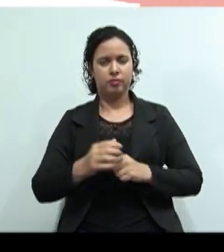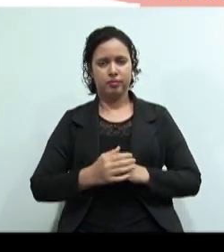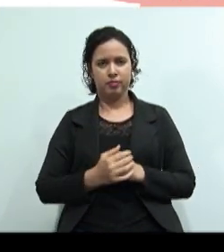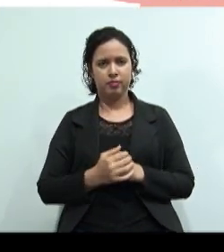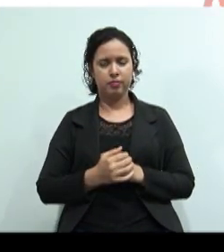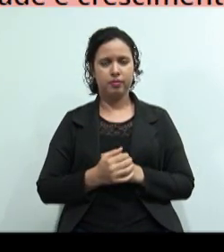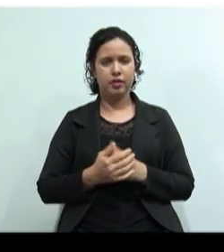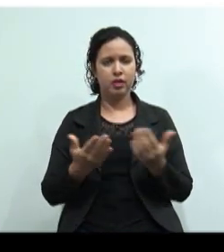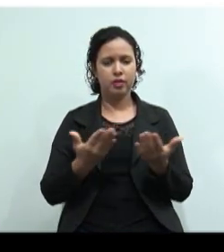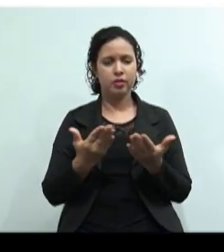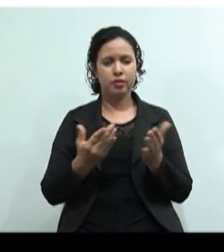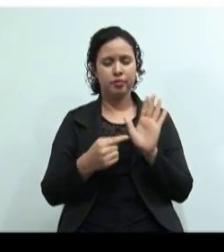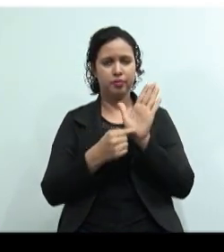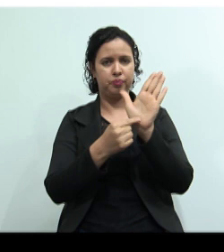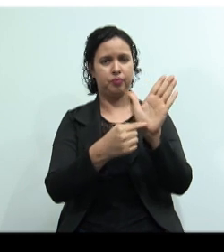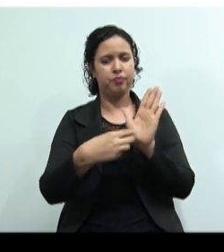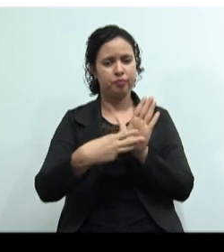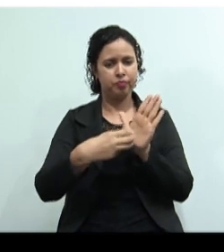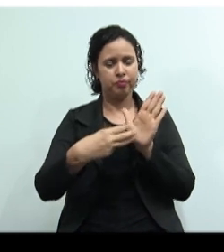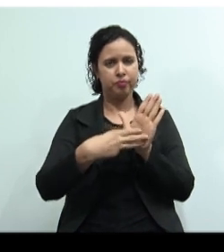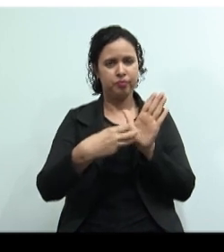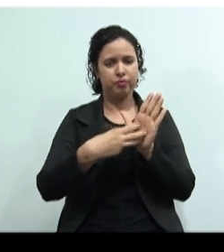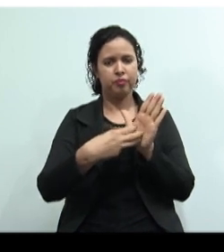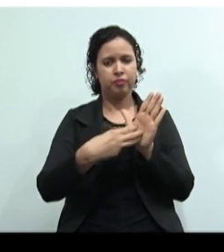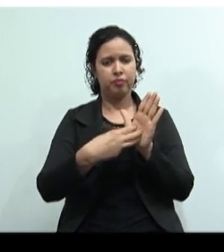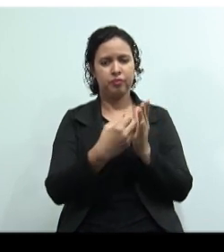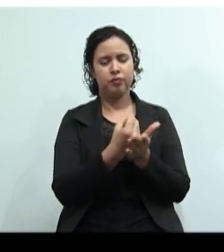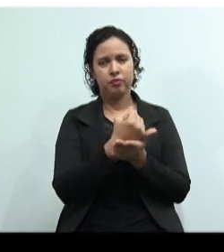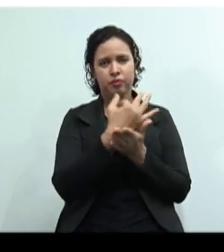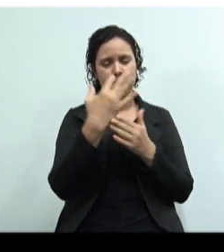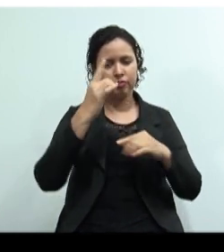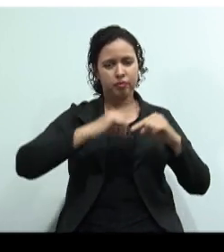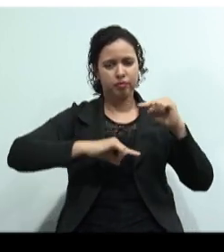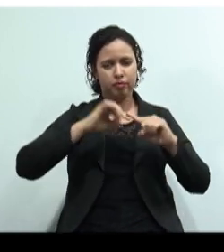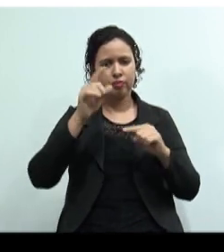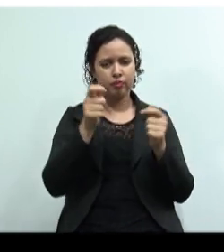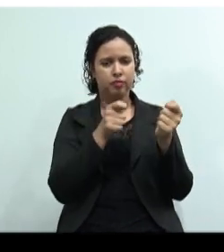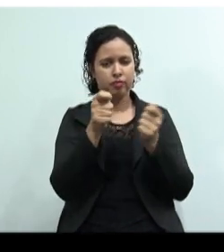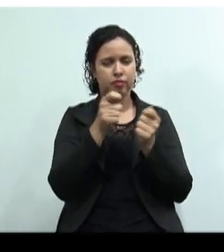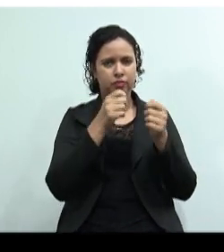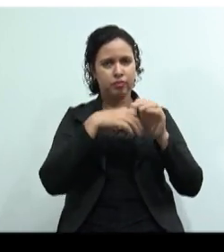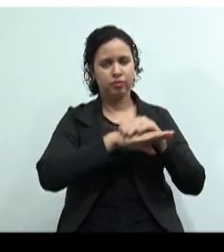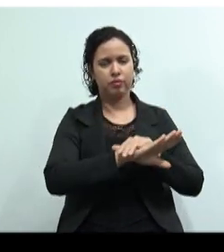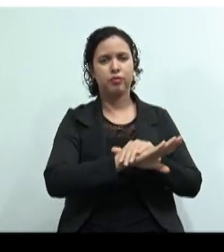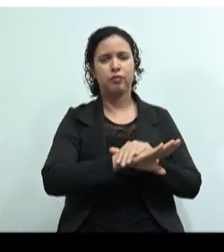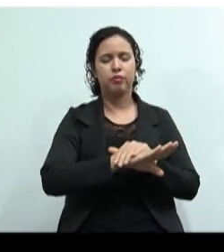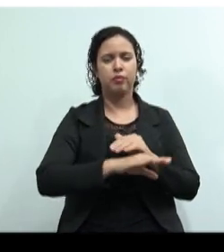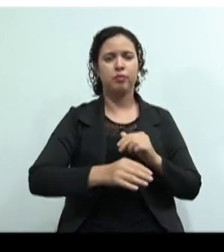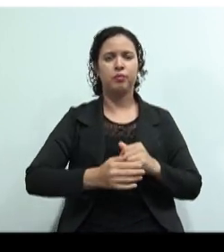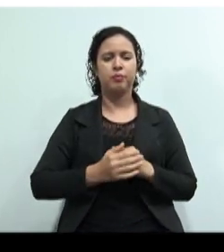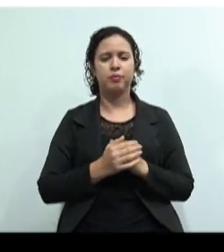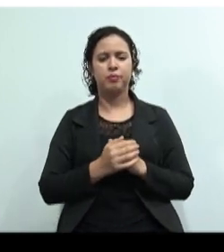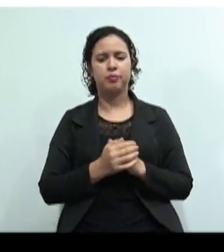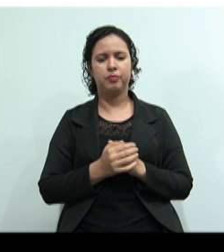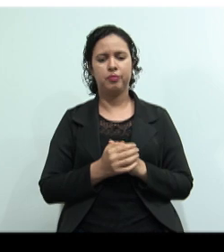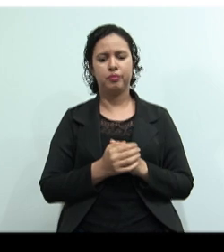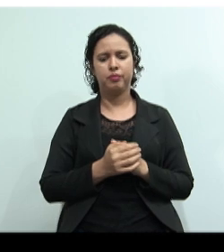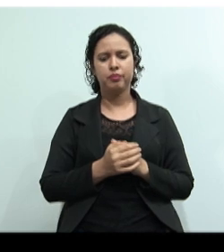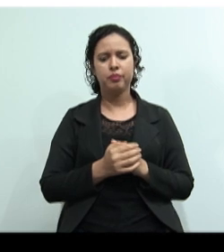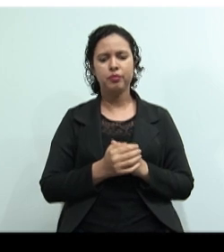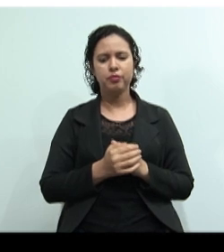agora nós vamos para as metodologias de inventário de materiais, controle de estoque. Então, nós temos